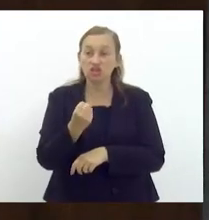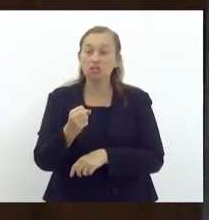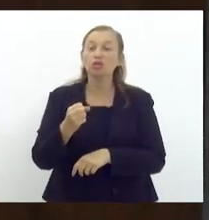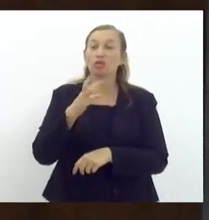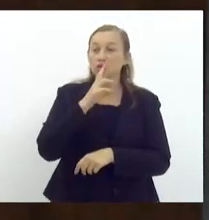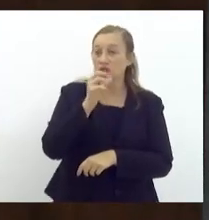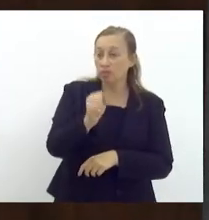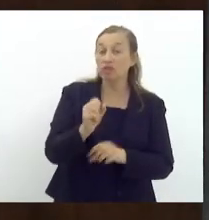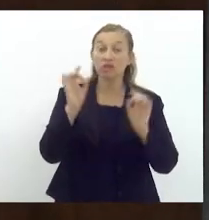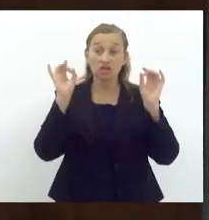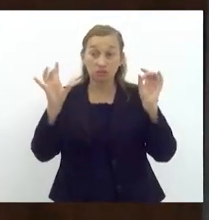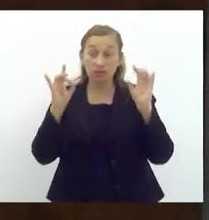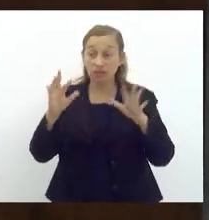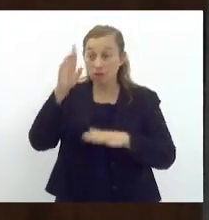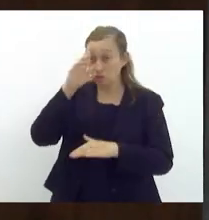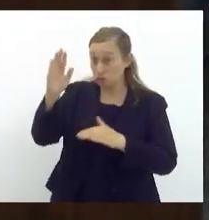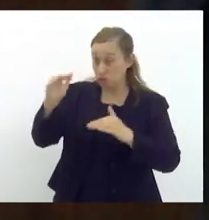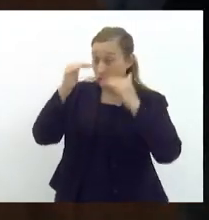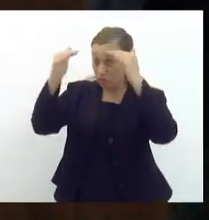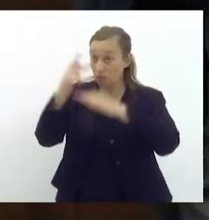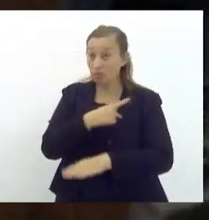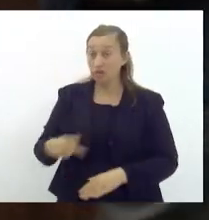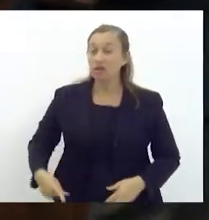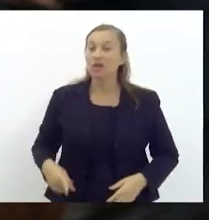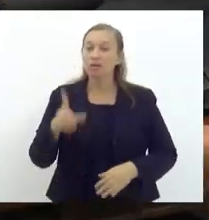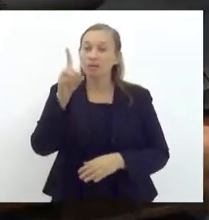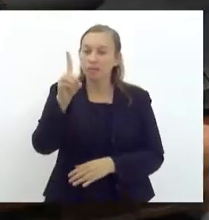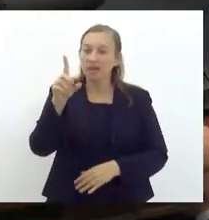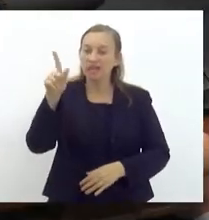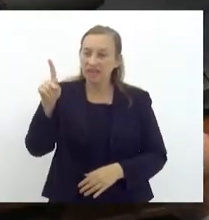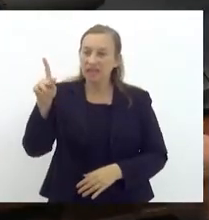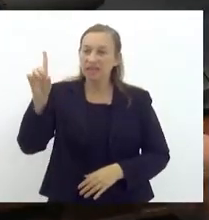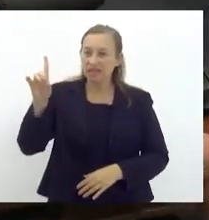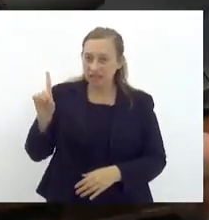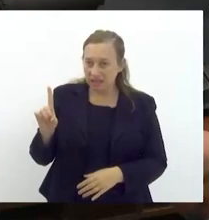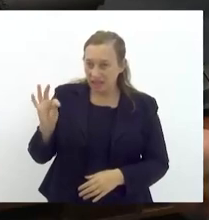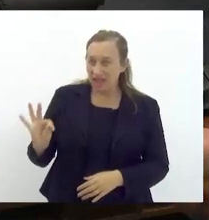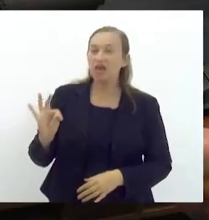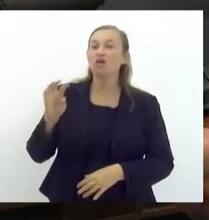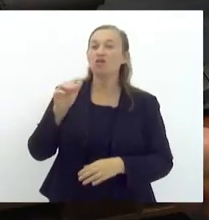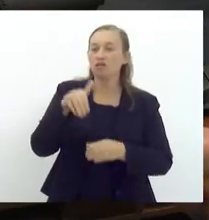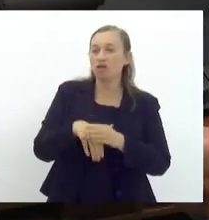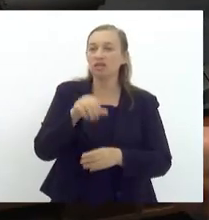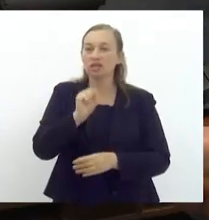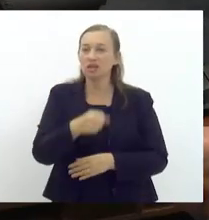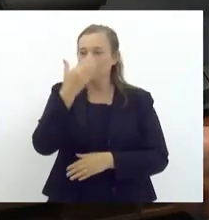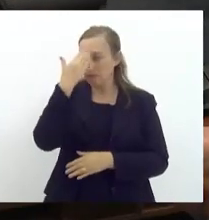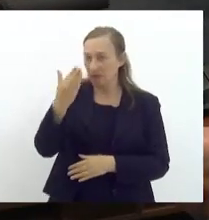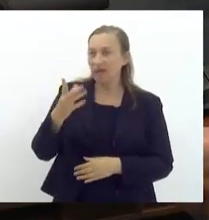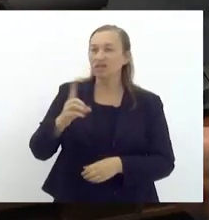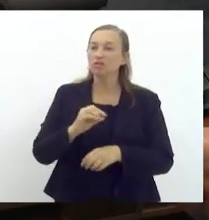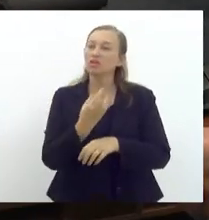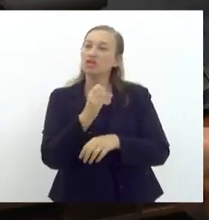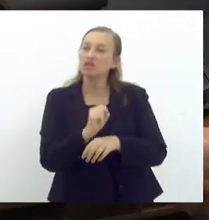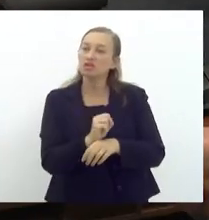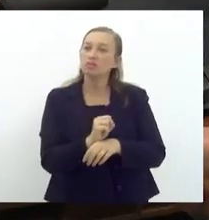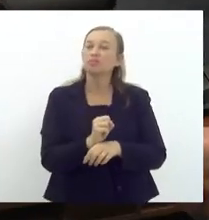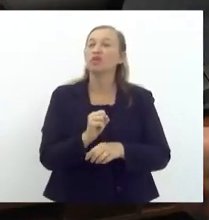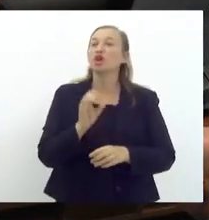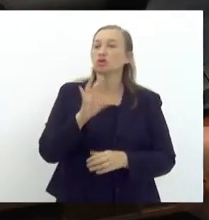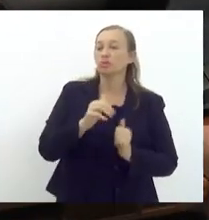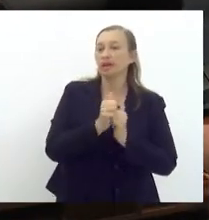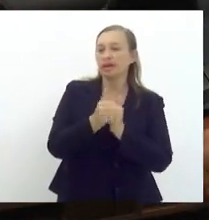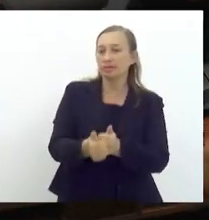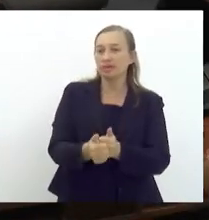e de modo muito especial vossa excelência o PDT voce assim Deputado Dr Serginho que falou senhor presidente para